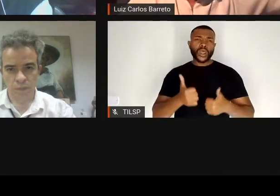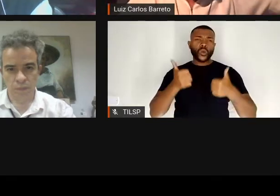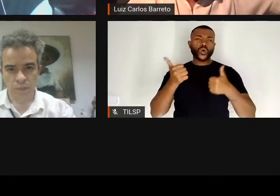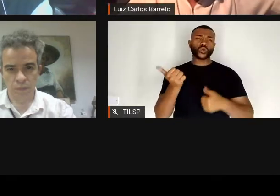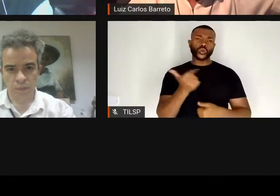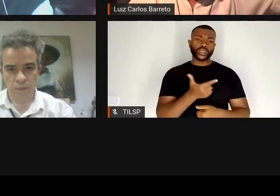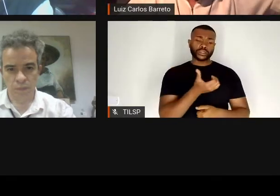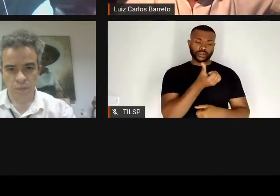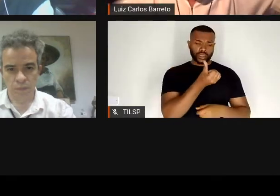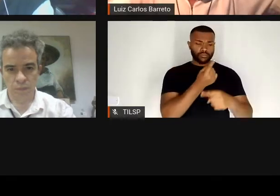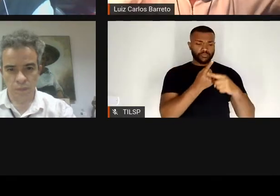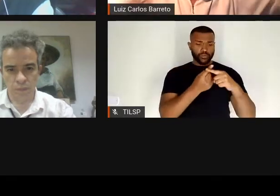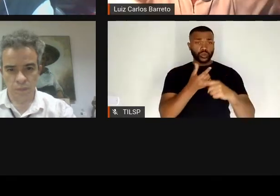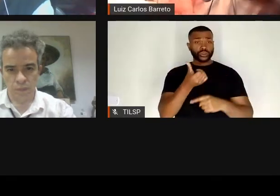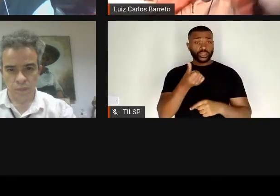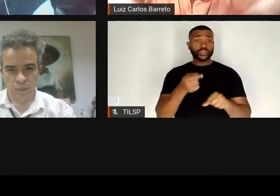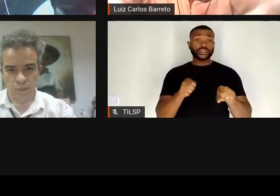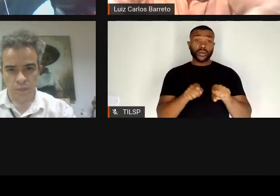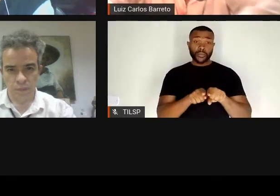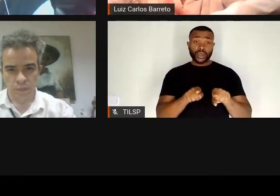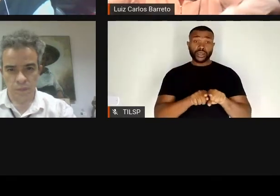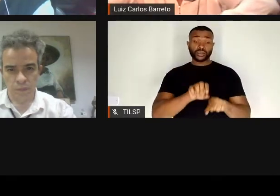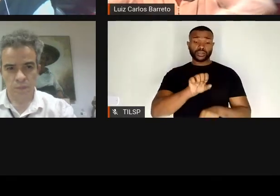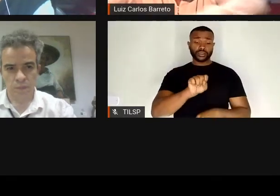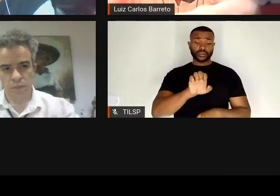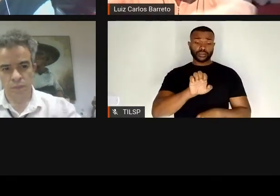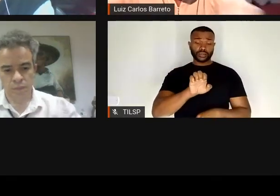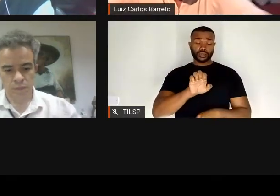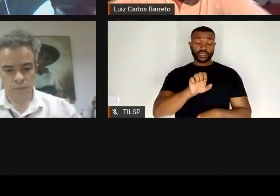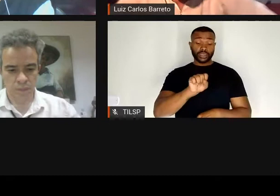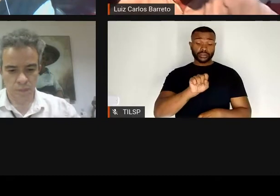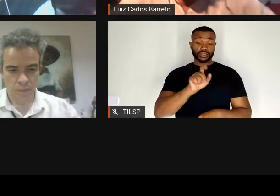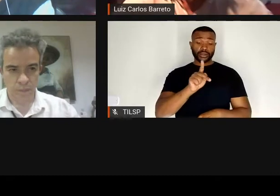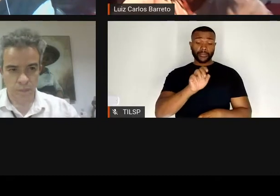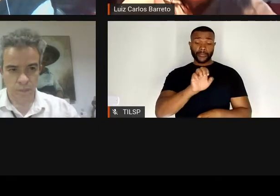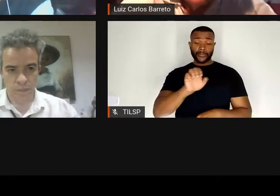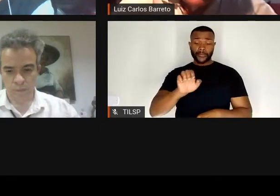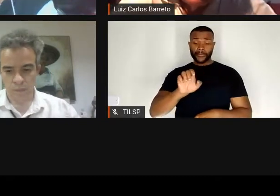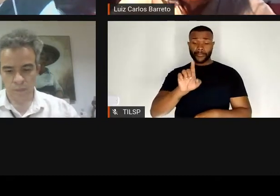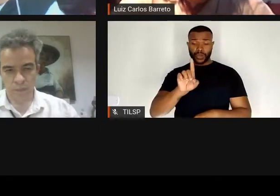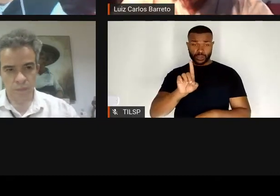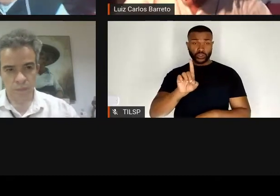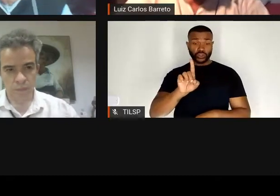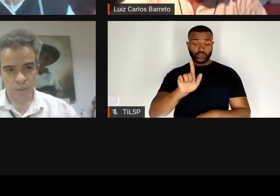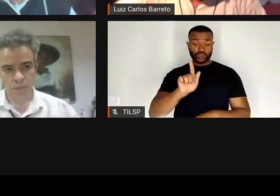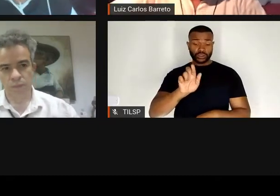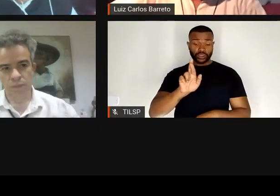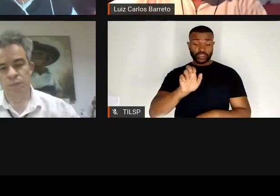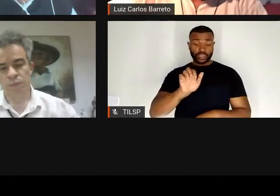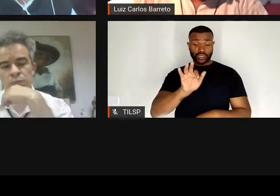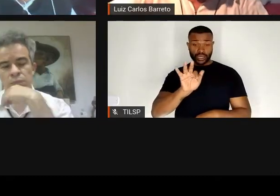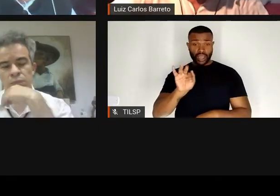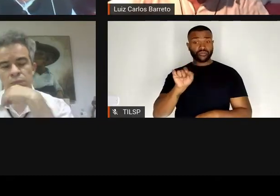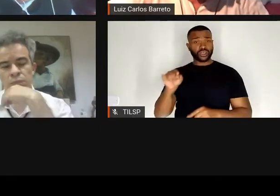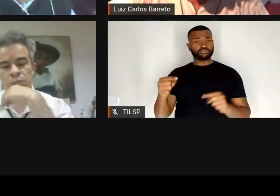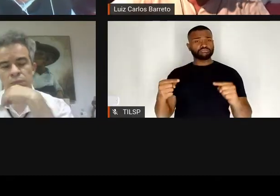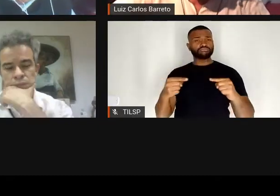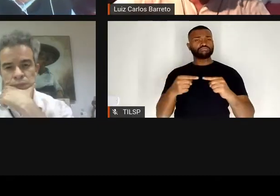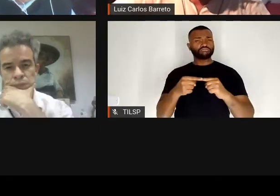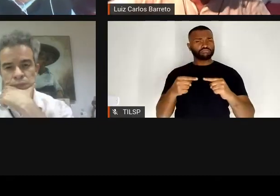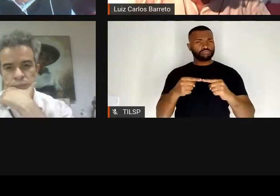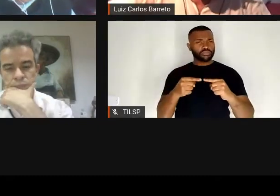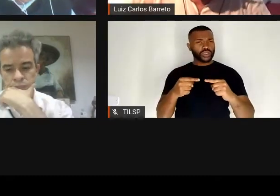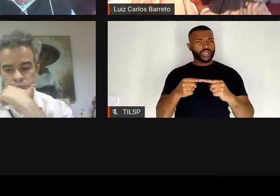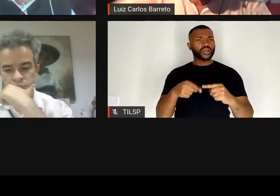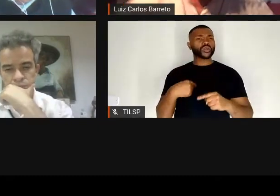e do que a Speedgraph para atender as exigências para o poder usar